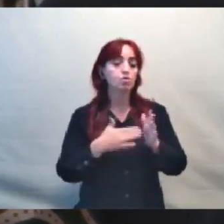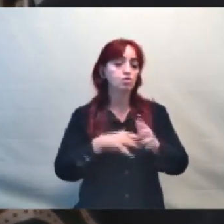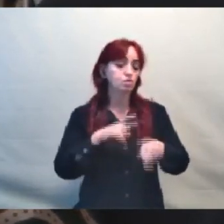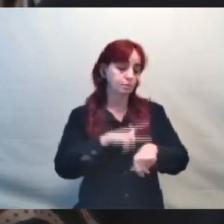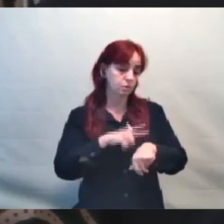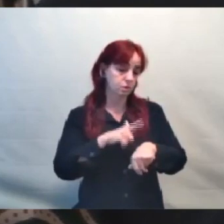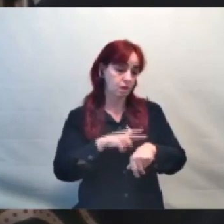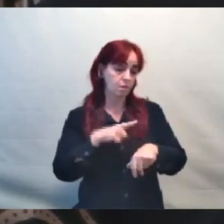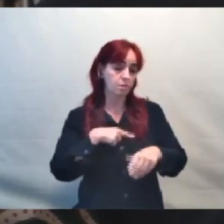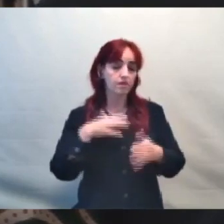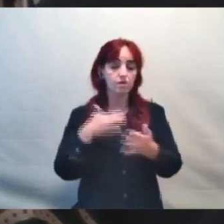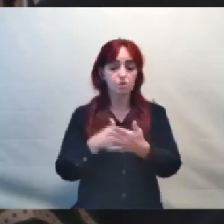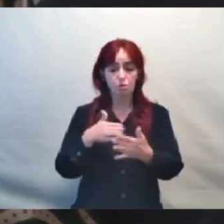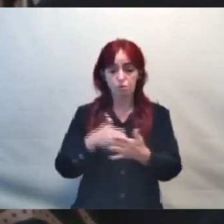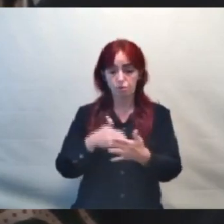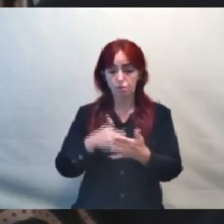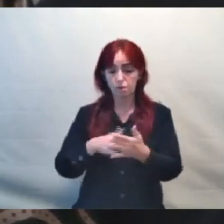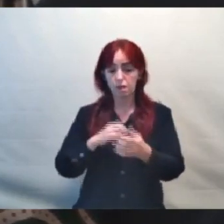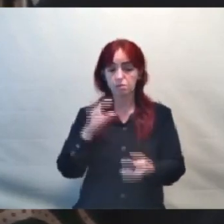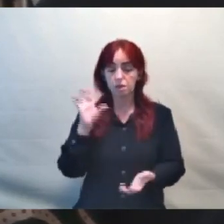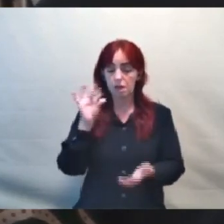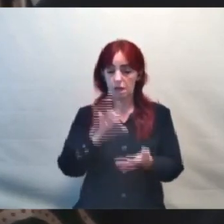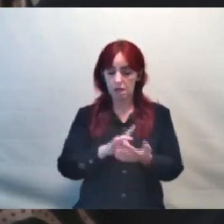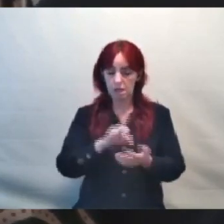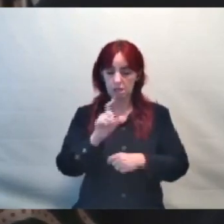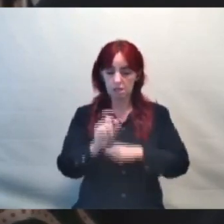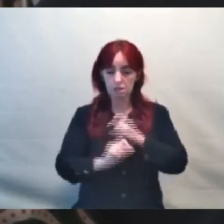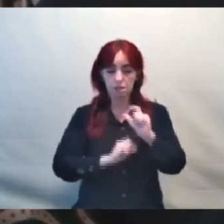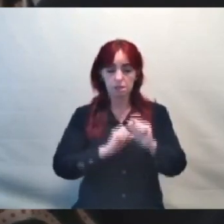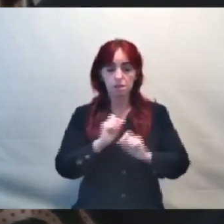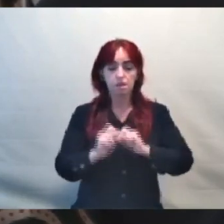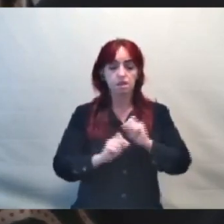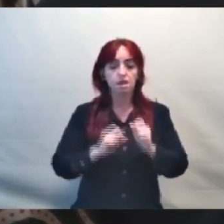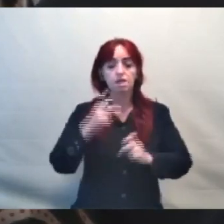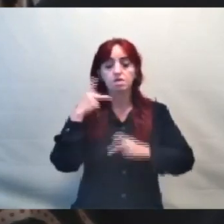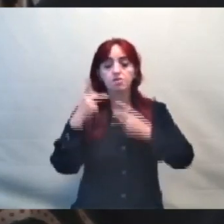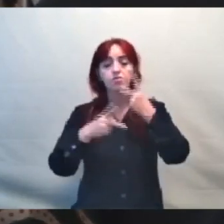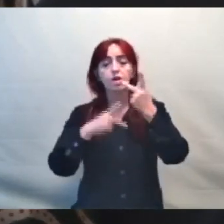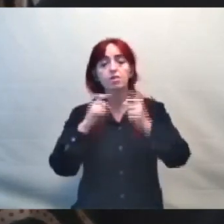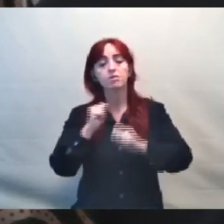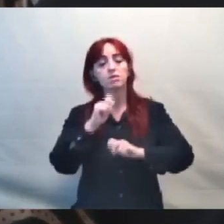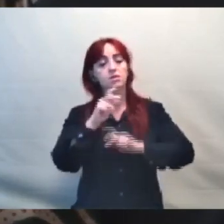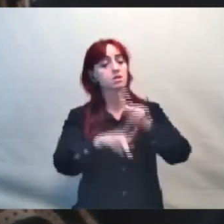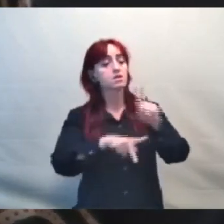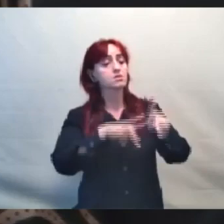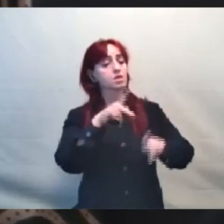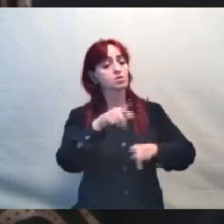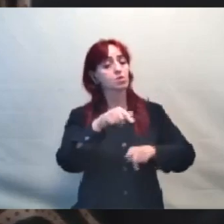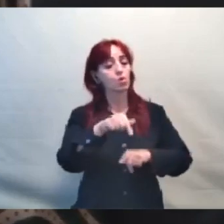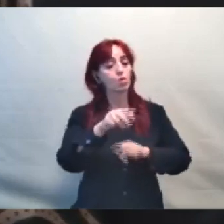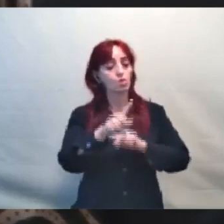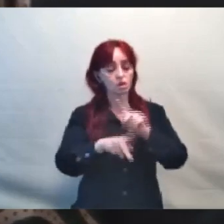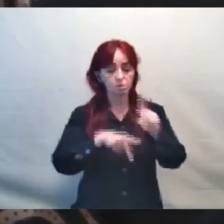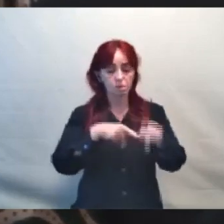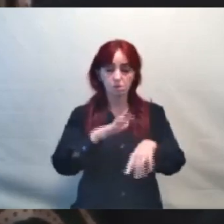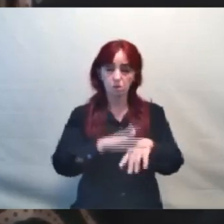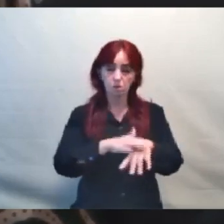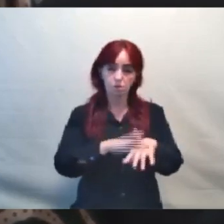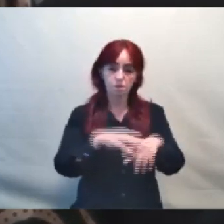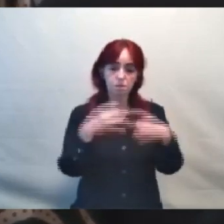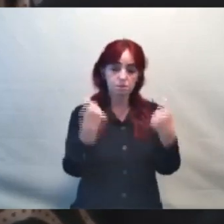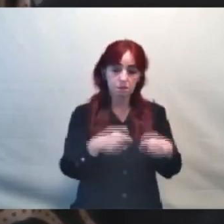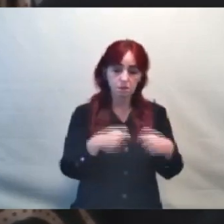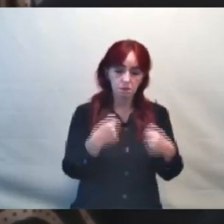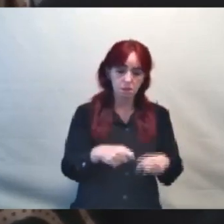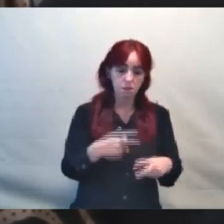né, com a realidade, né, a gente fala das pessoas mais vulneráveis, né, porque elas questionam e cobram da